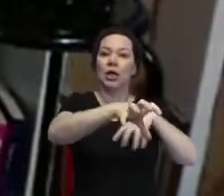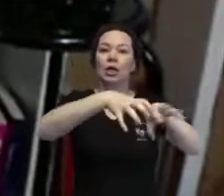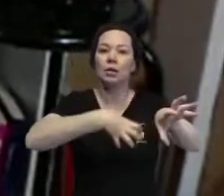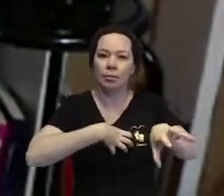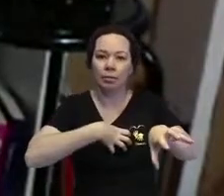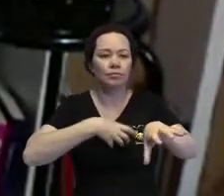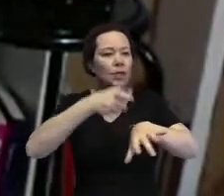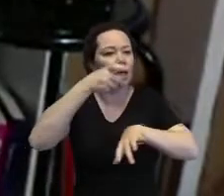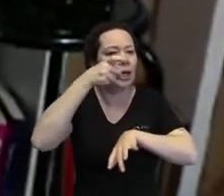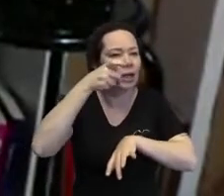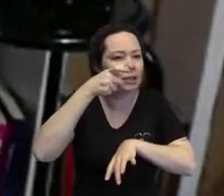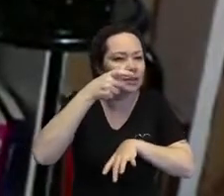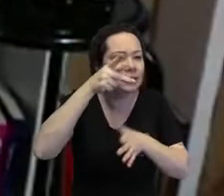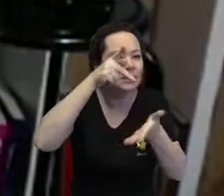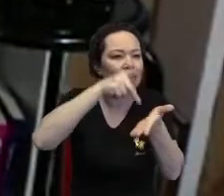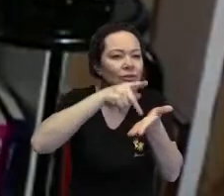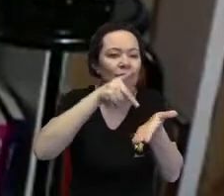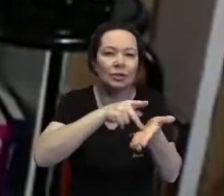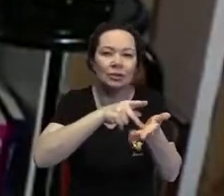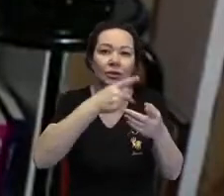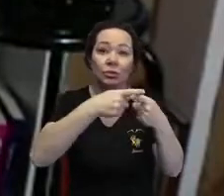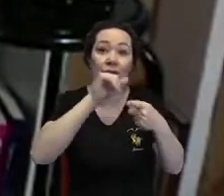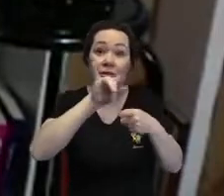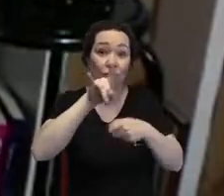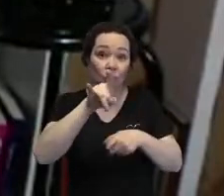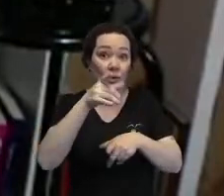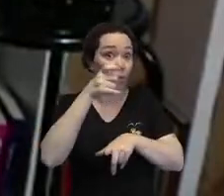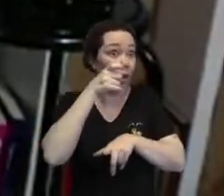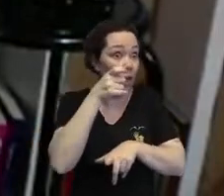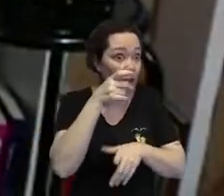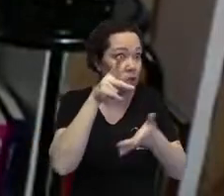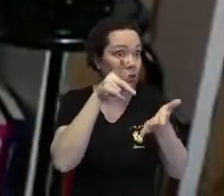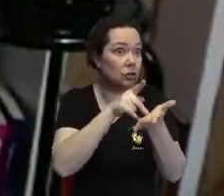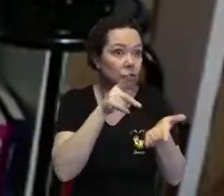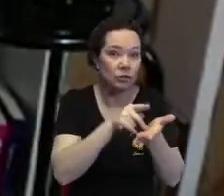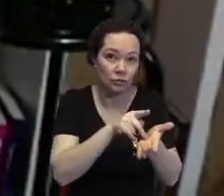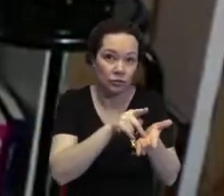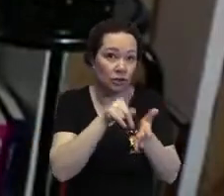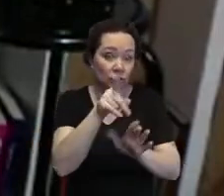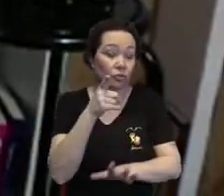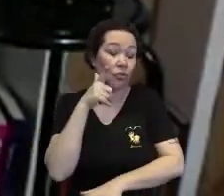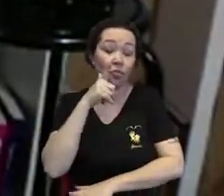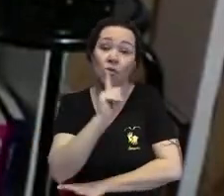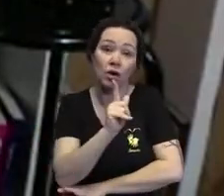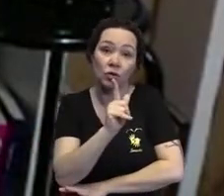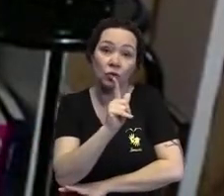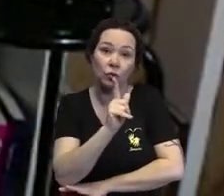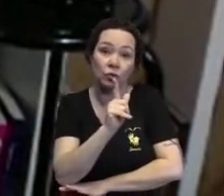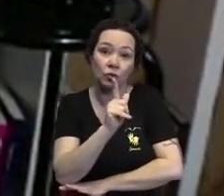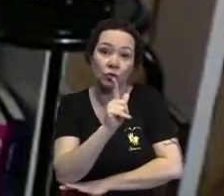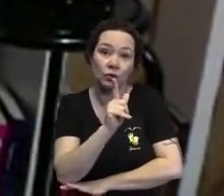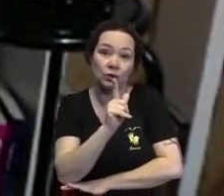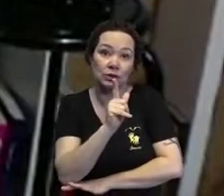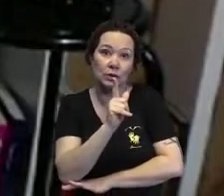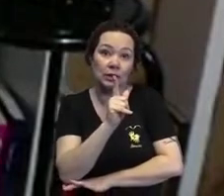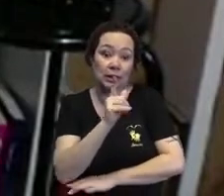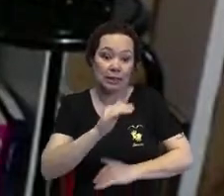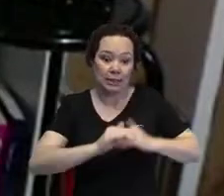fundamental. Se nós não ouvirmos com cuidado, nós não conseguimos construir com